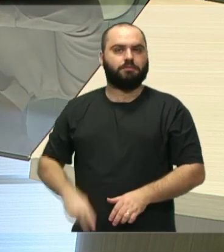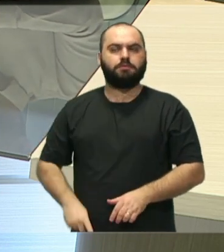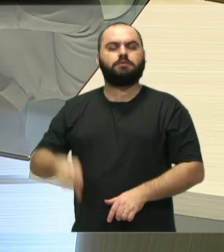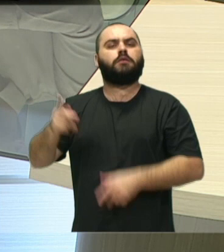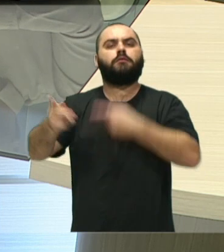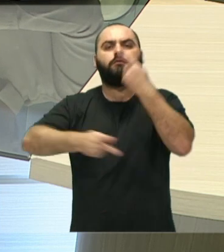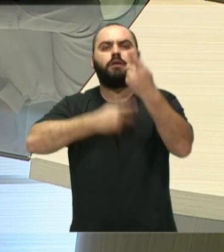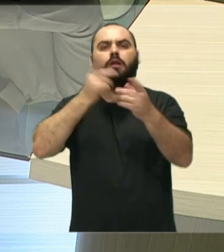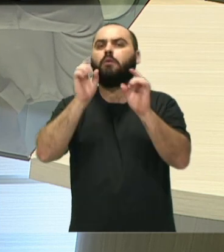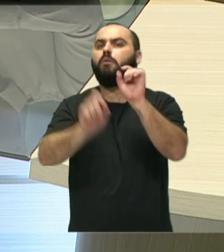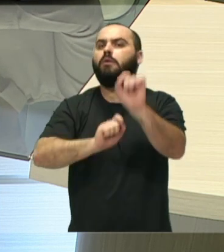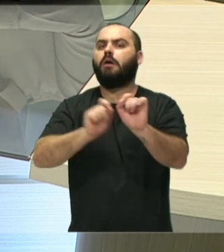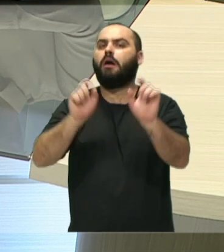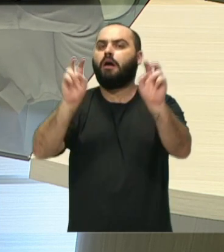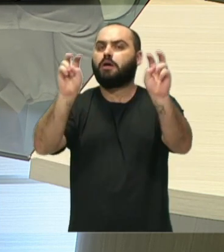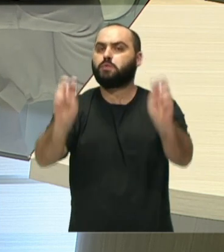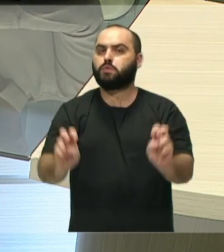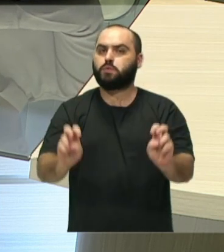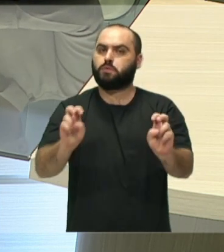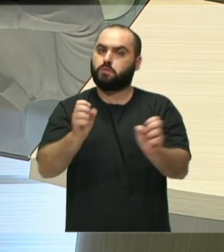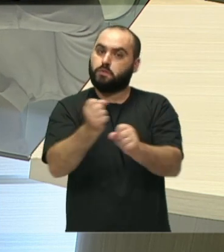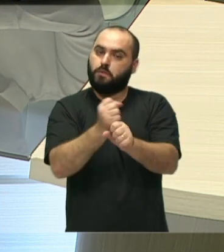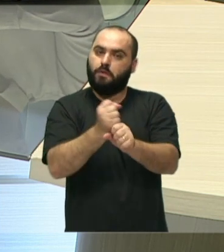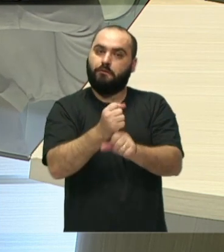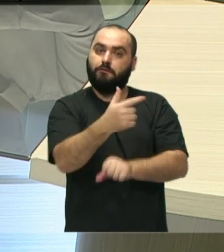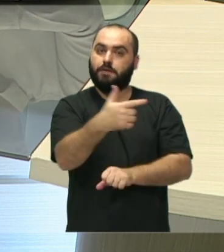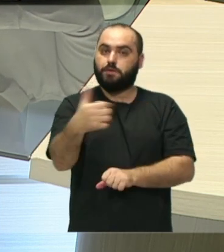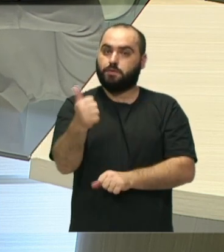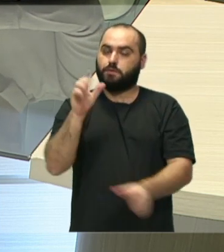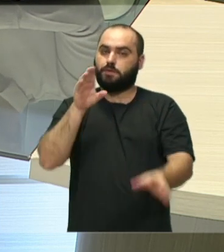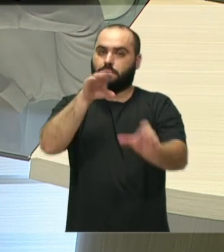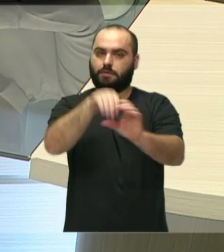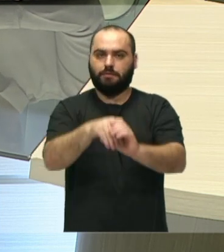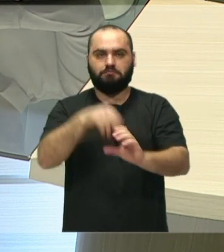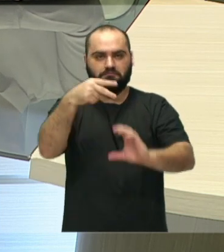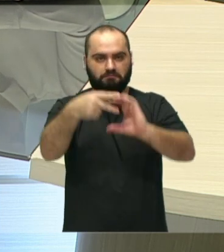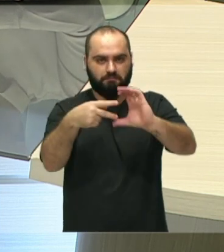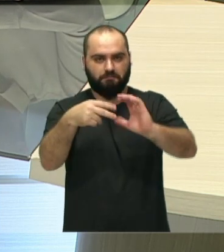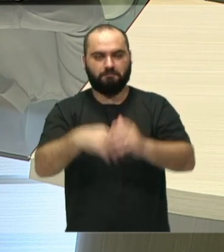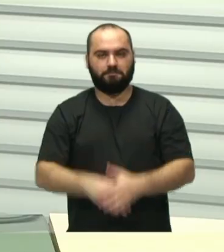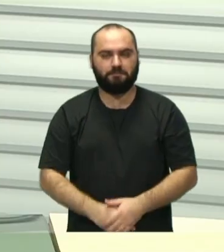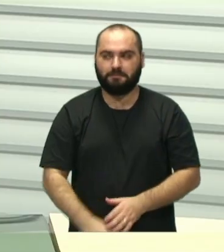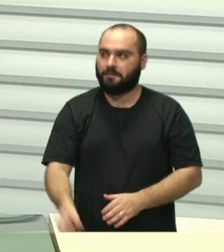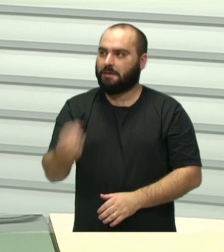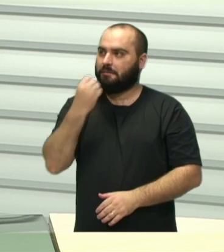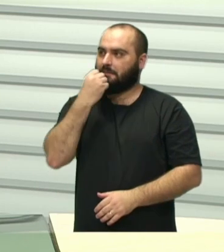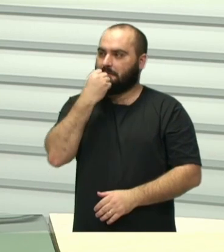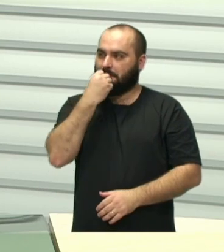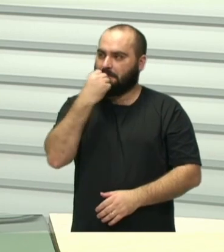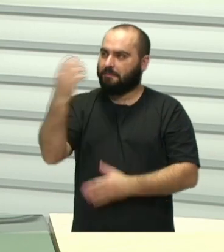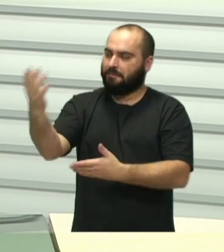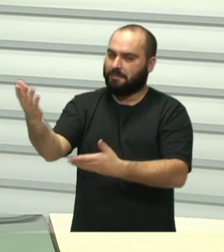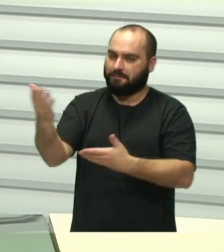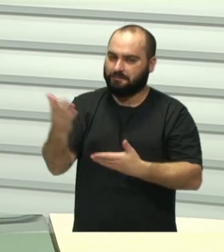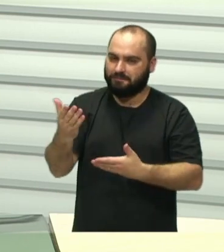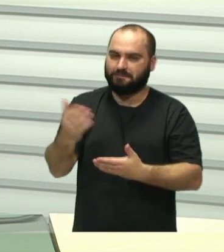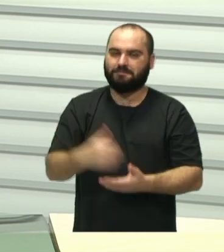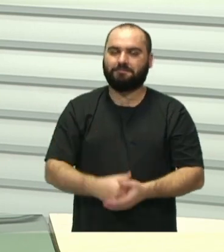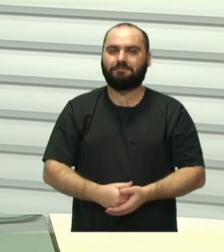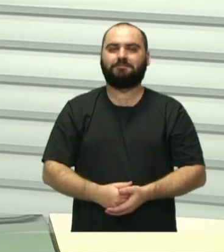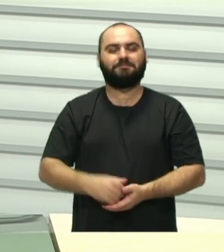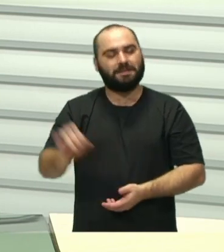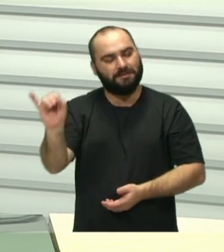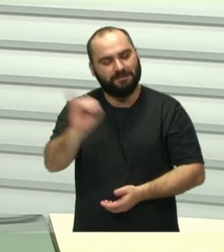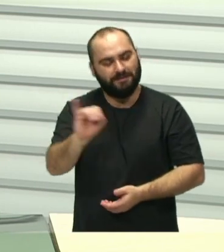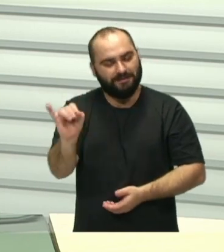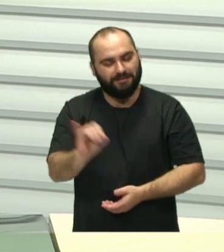pouco dos destaques de 2021 aqui no Poder Legislativo o envio de Presidente Olá Júnior mais uma vez como é que tá todos